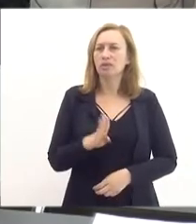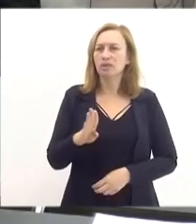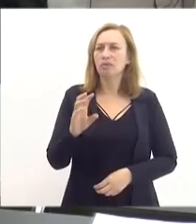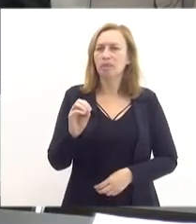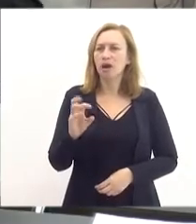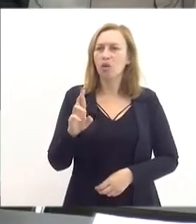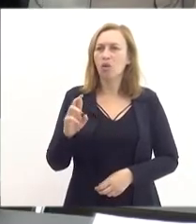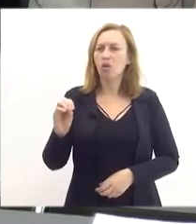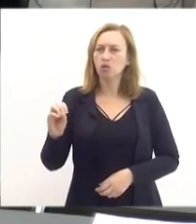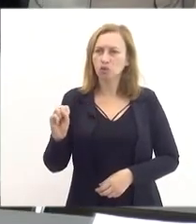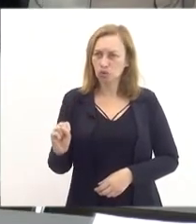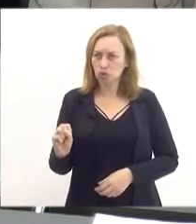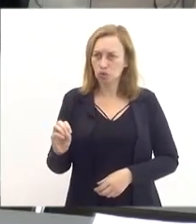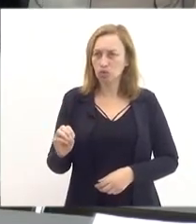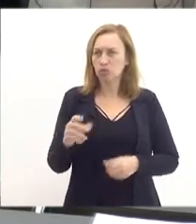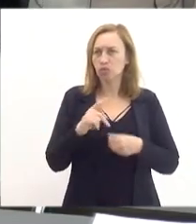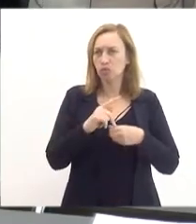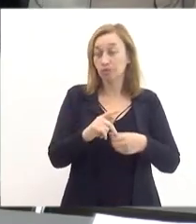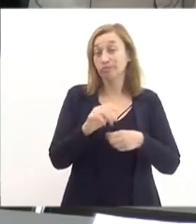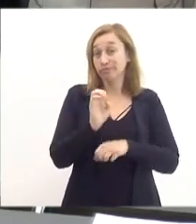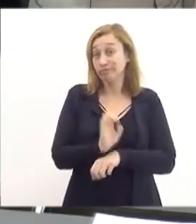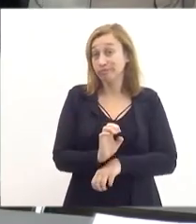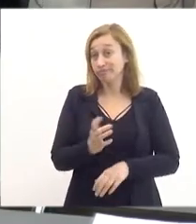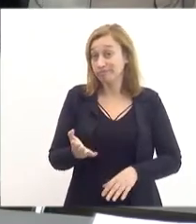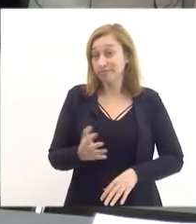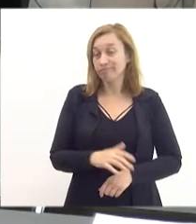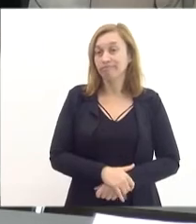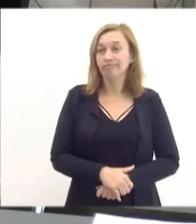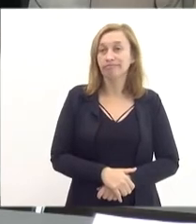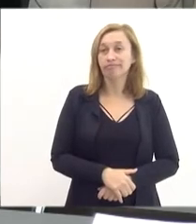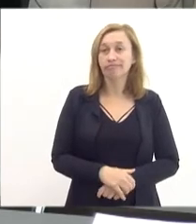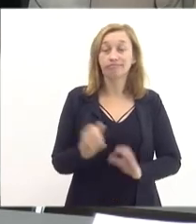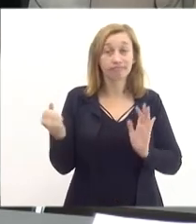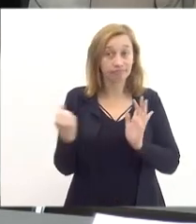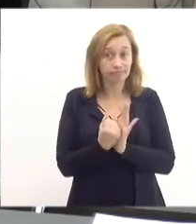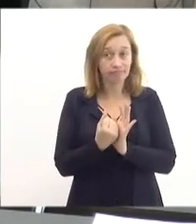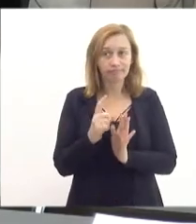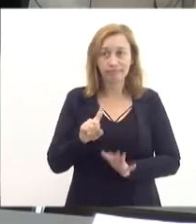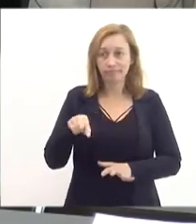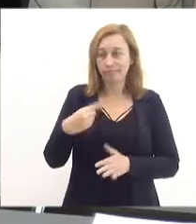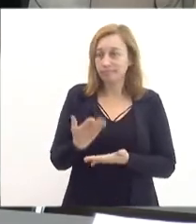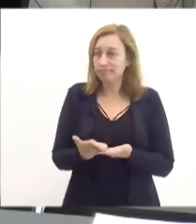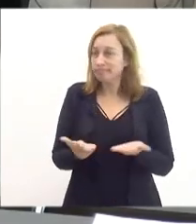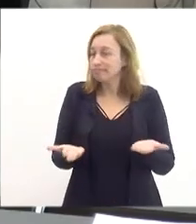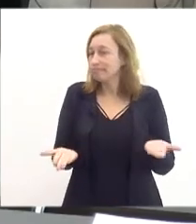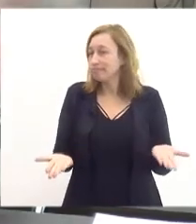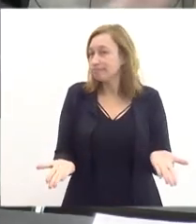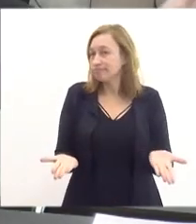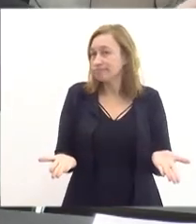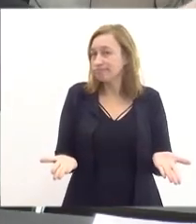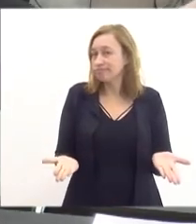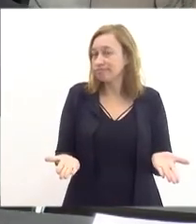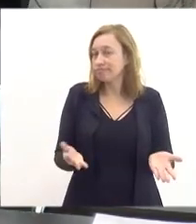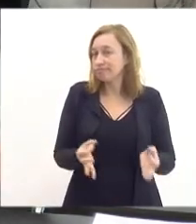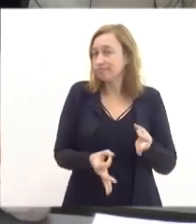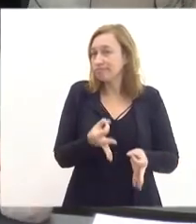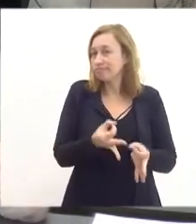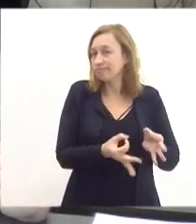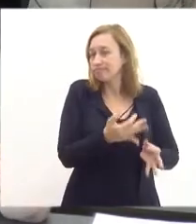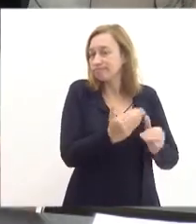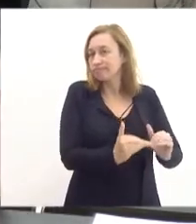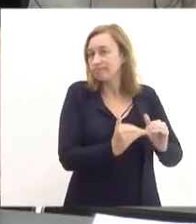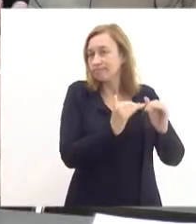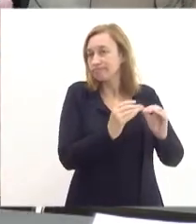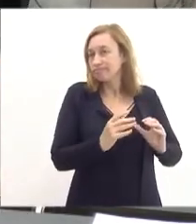Barroso, procurador do Estado, que ficou muito marcado, depois acabou se perdendo. Na verdade, o Tribunal de Contas